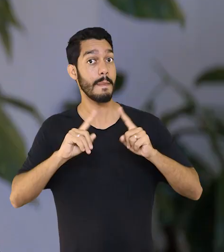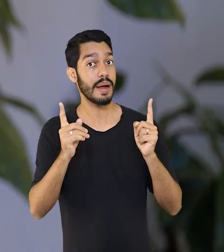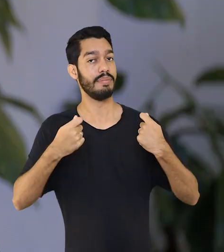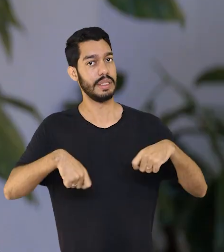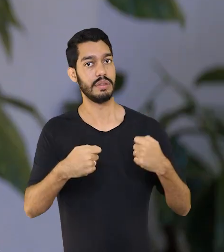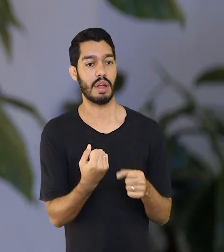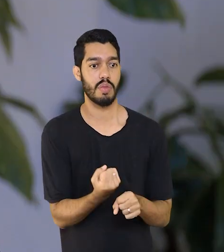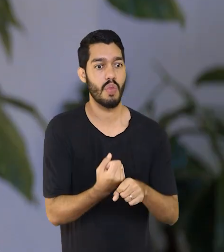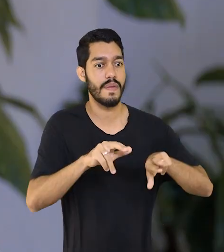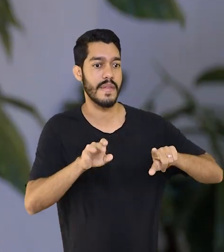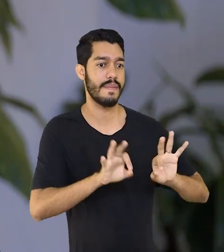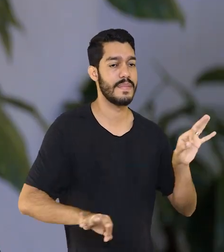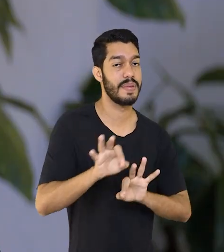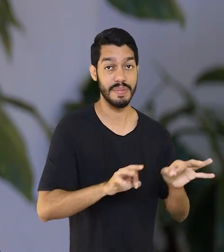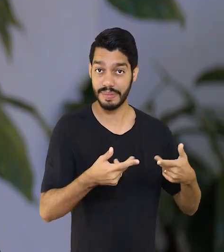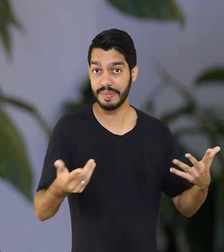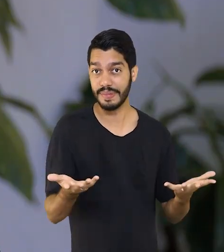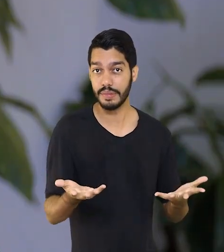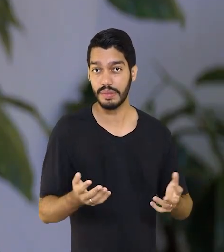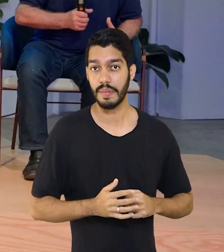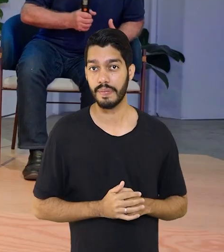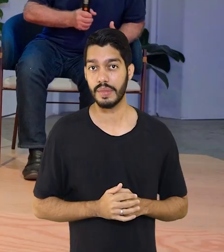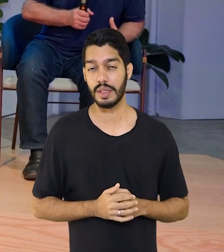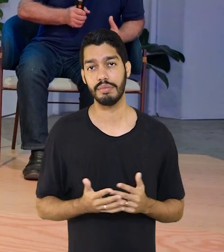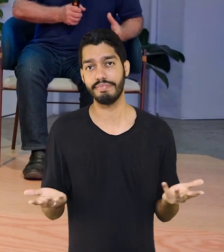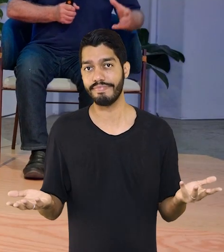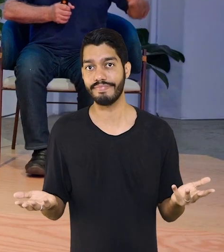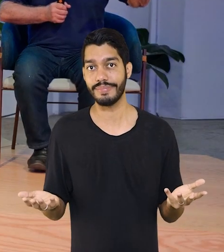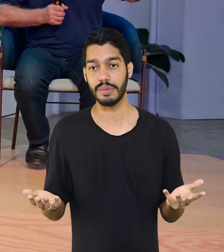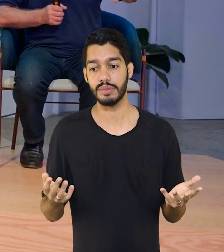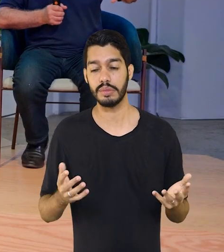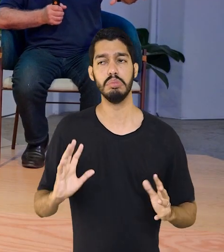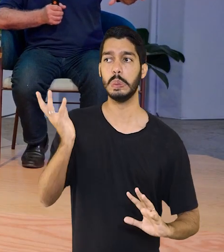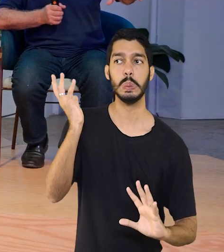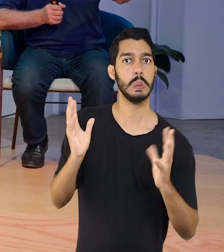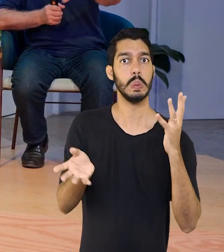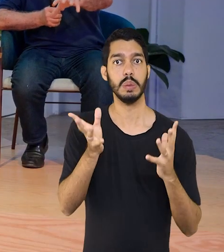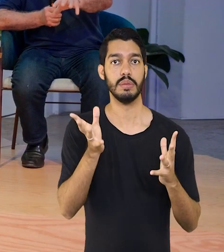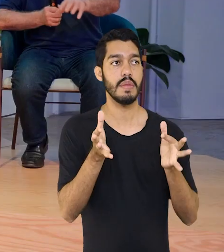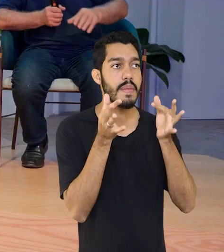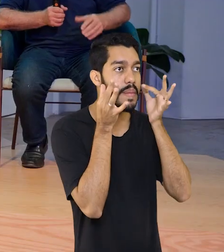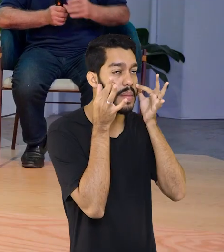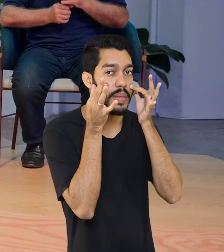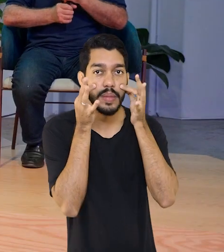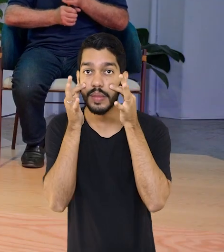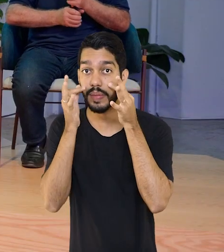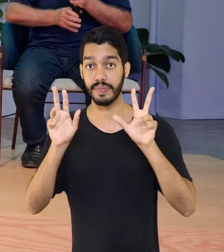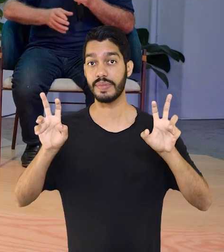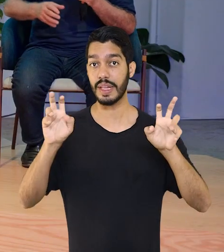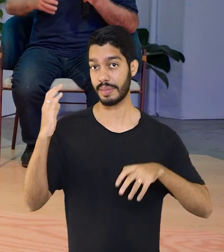não estamos sendo hábeis. Então, o quadro, de repente, pelas evidências e pelos avanços